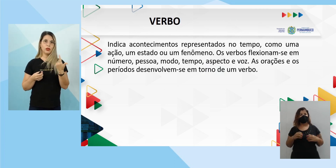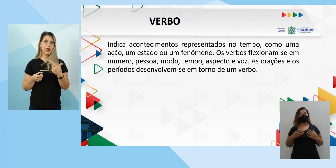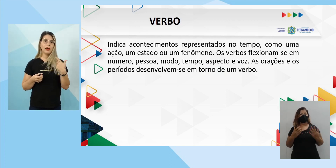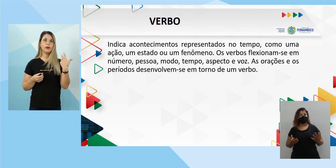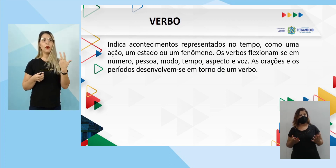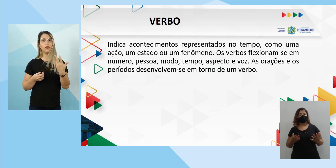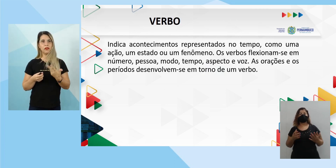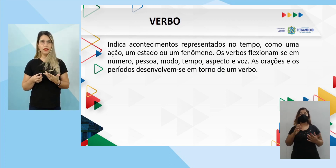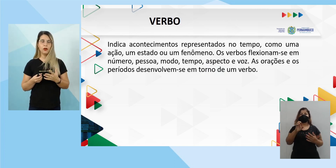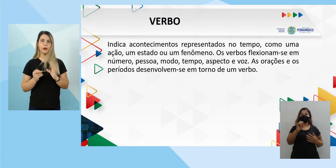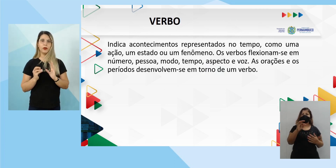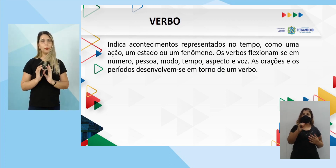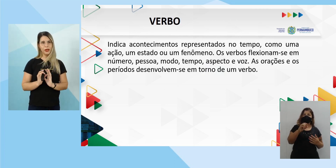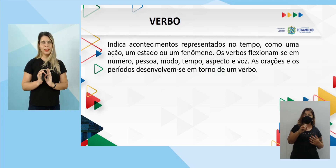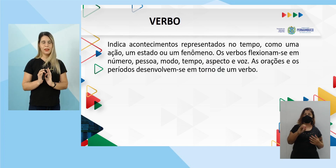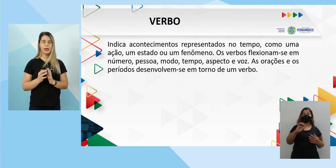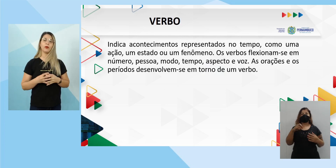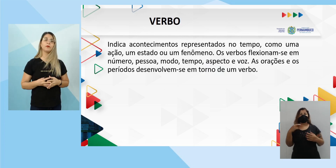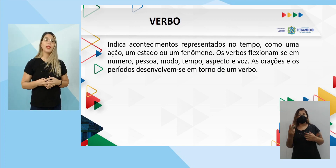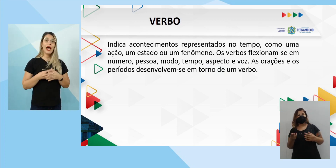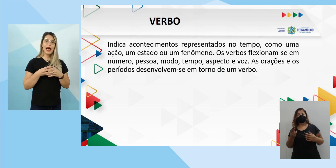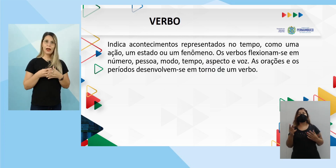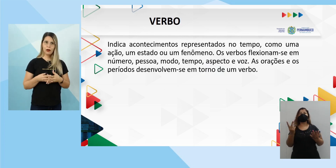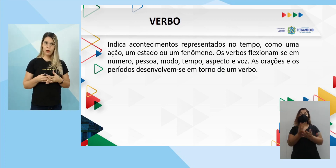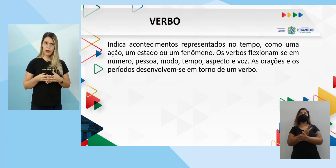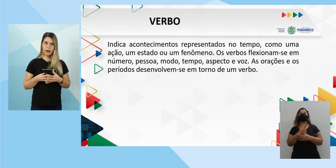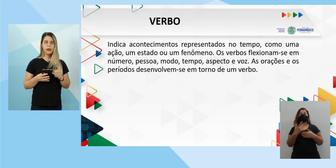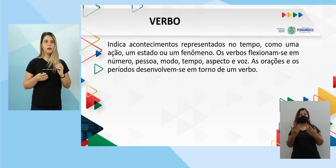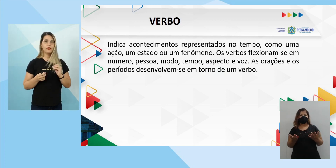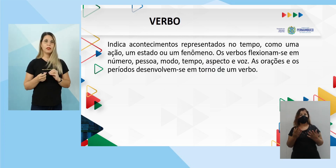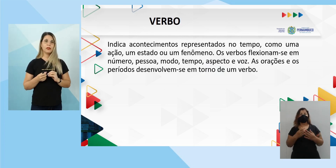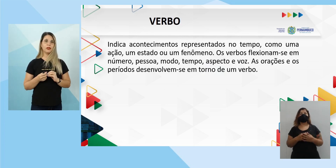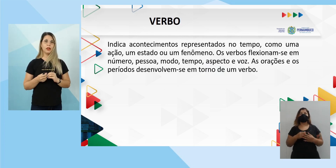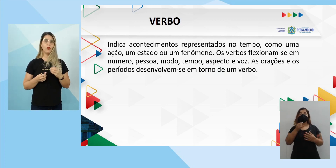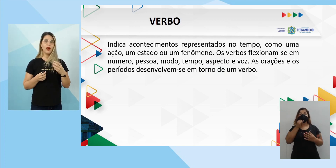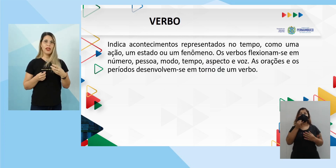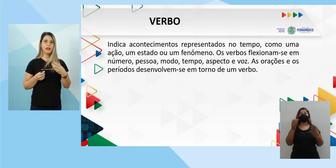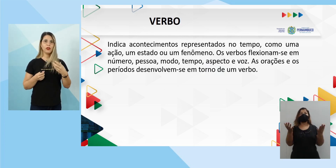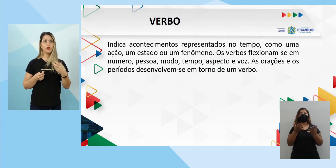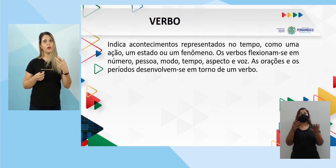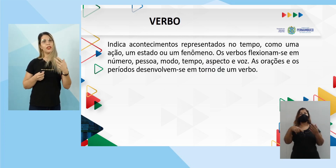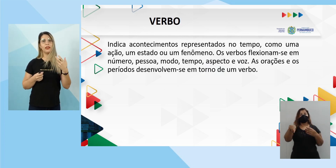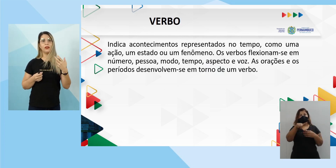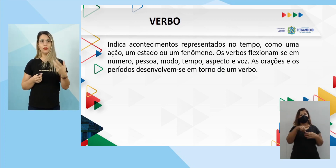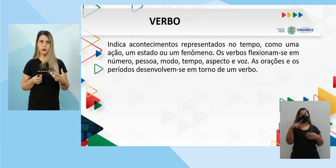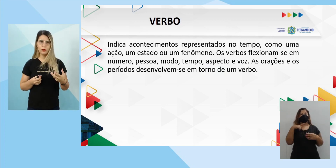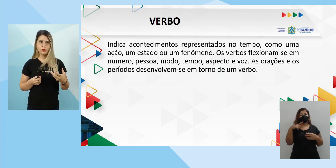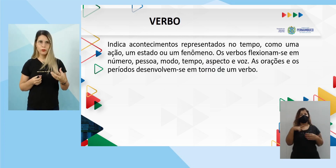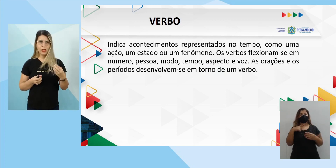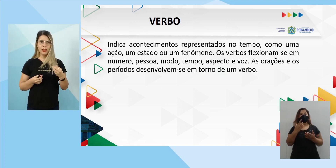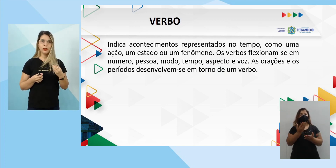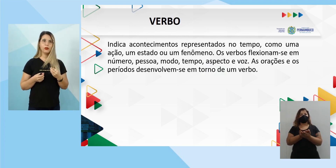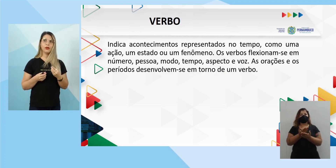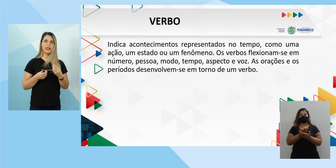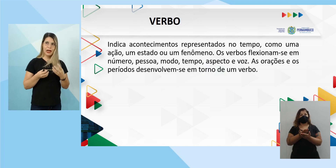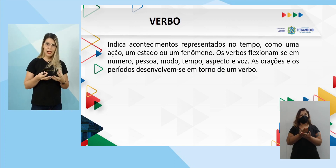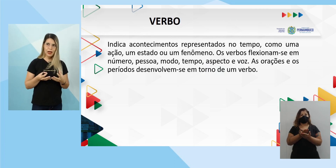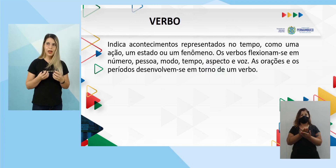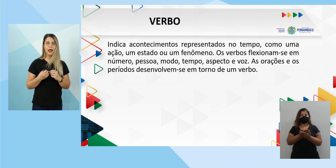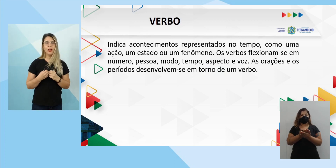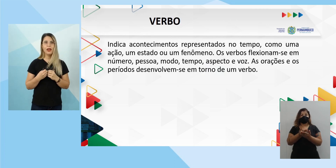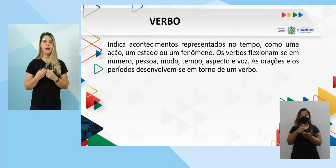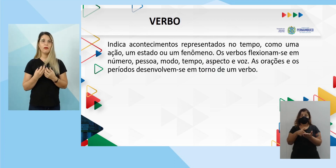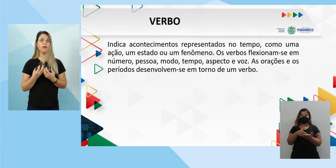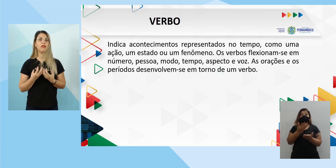um estado ou um fenômeno. Por exemplo, agora vocês estão estudando.